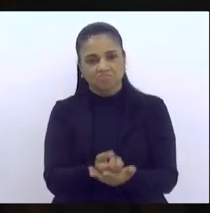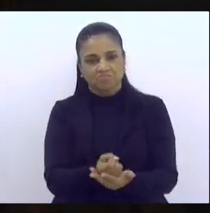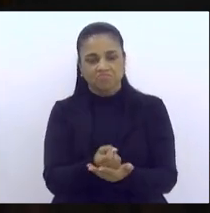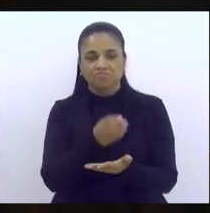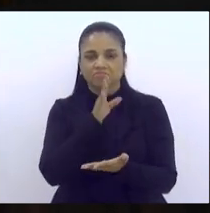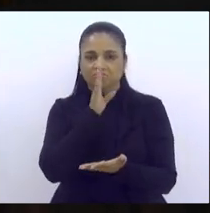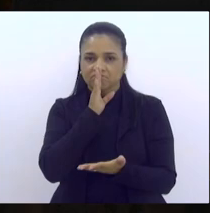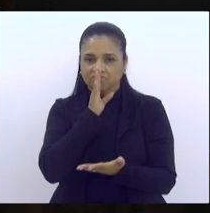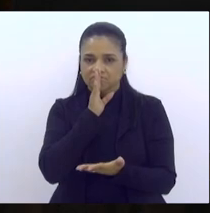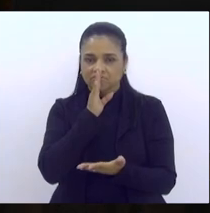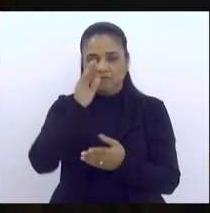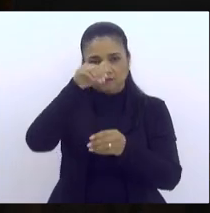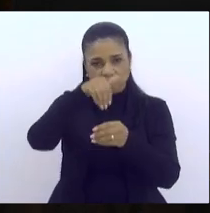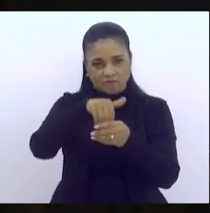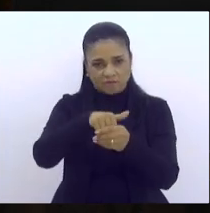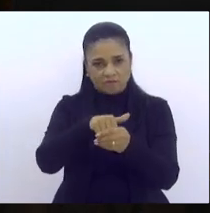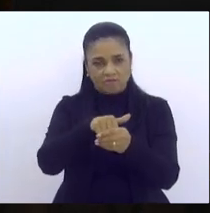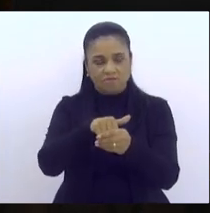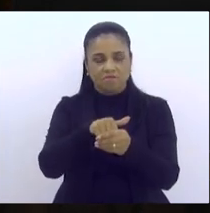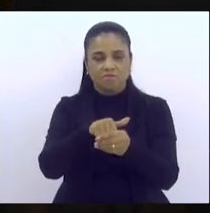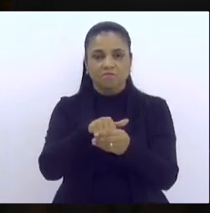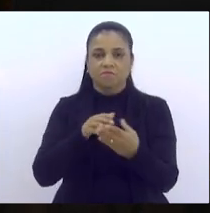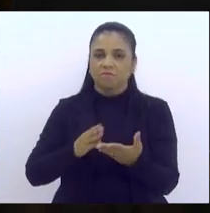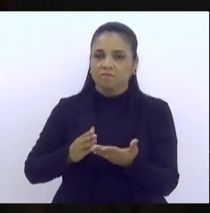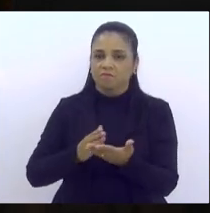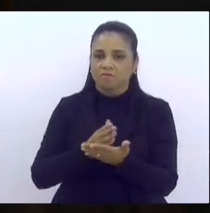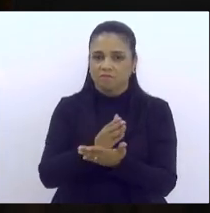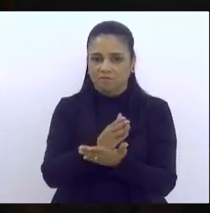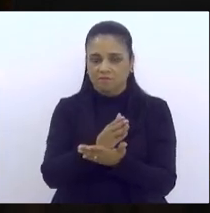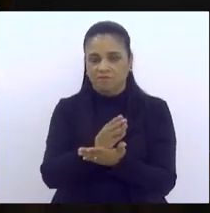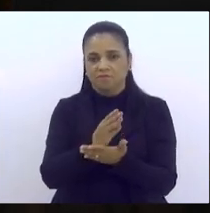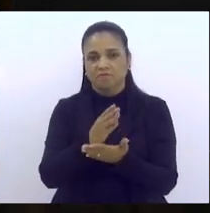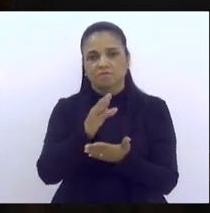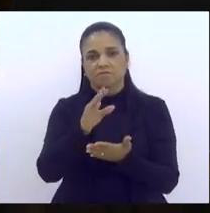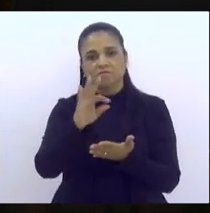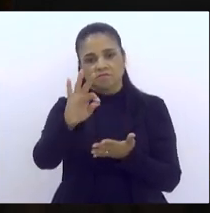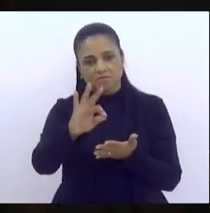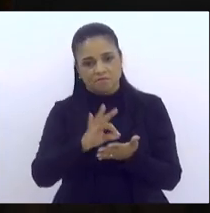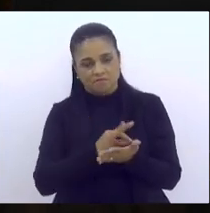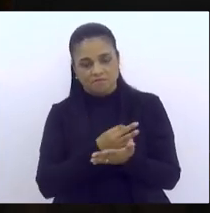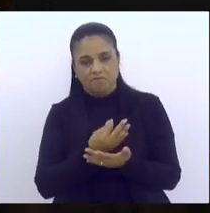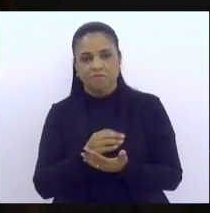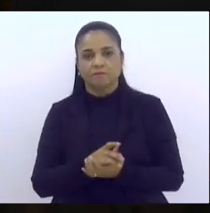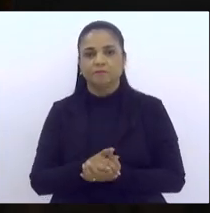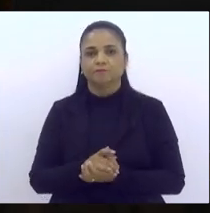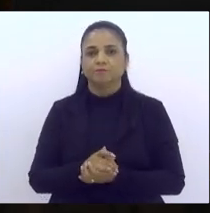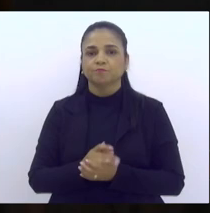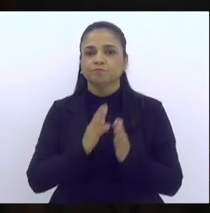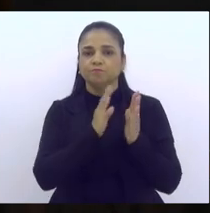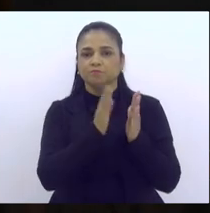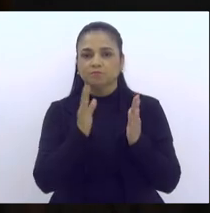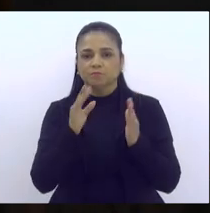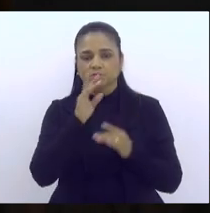a discussão. Em votação, os senhores que aprovam permaneçam como estão. Aprovado, vai à promulgação. Pela ordem,